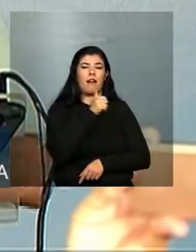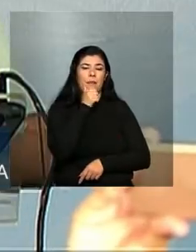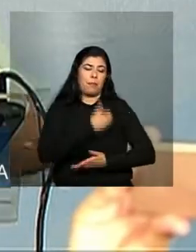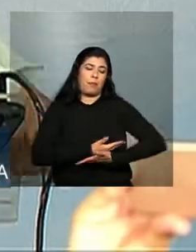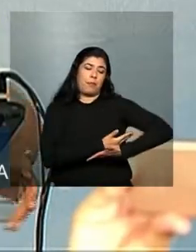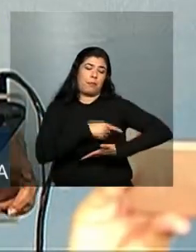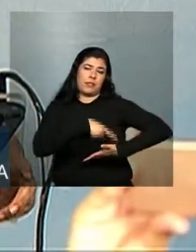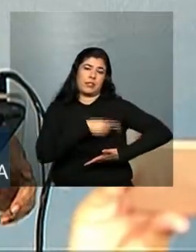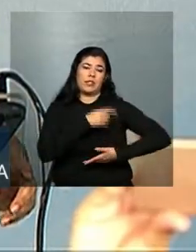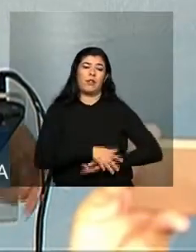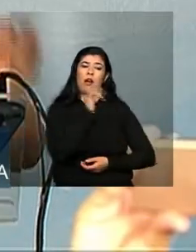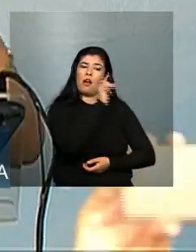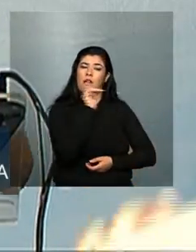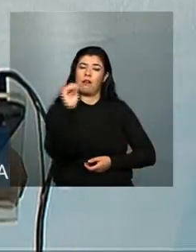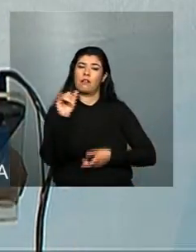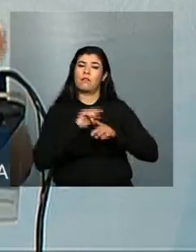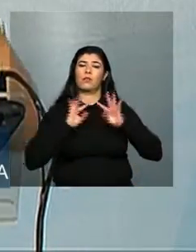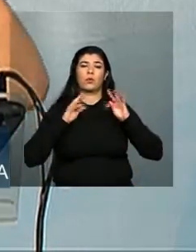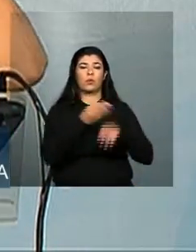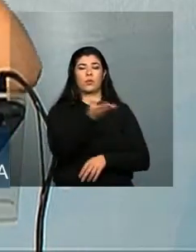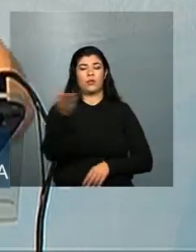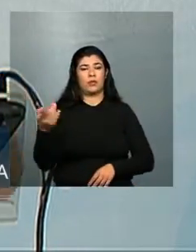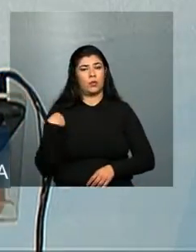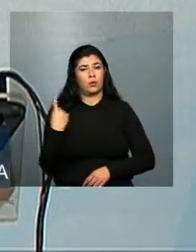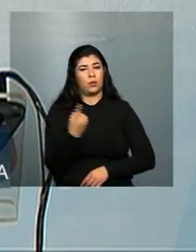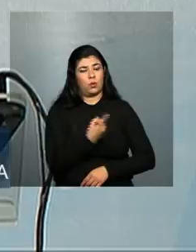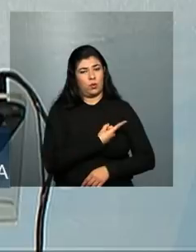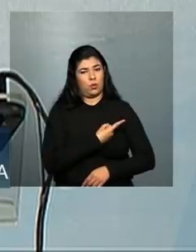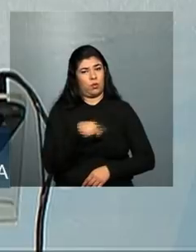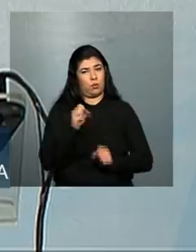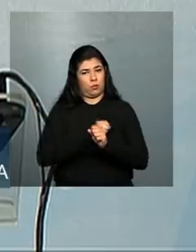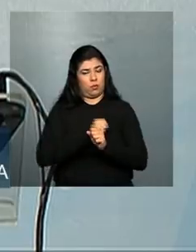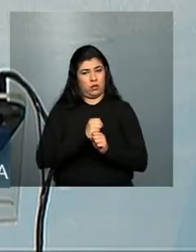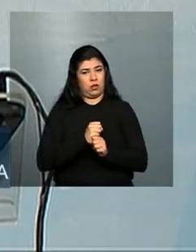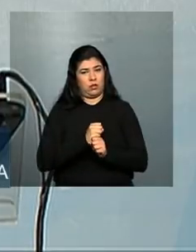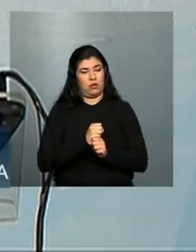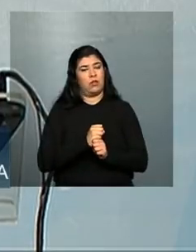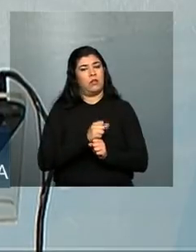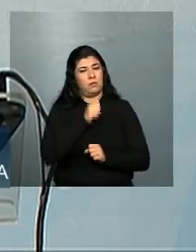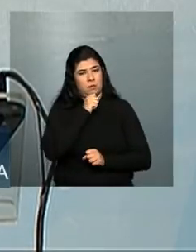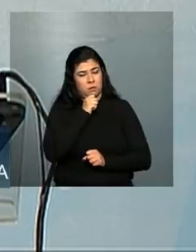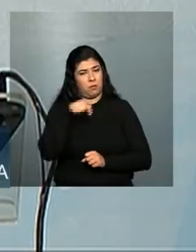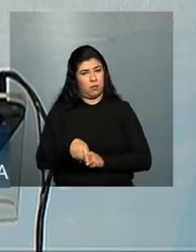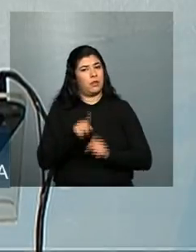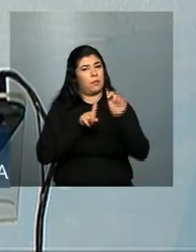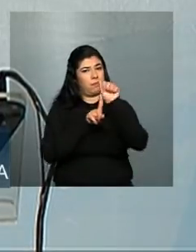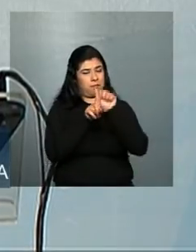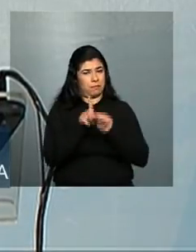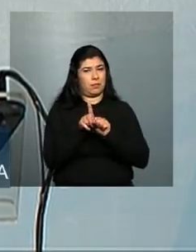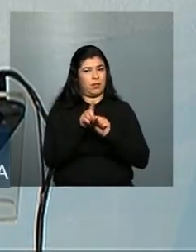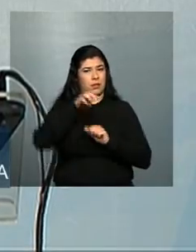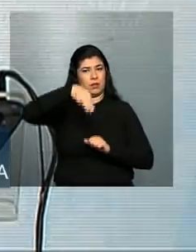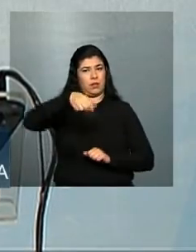menininho. Nós vamos, este ano, agora ainda neste mês